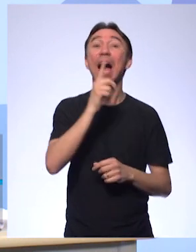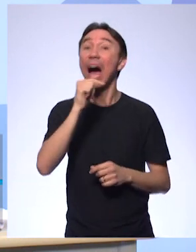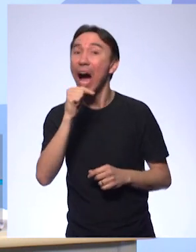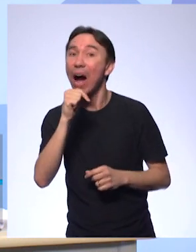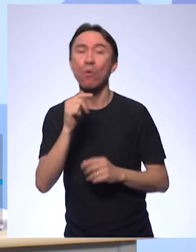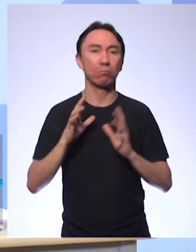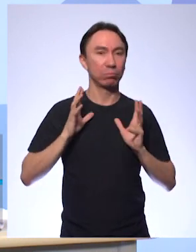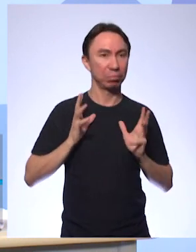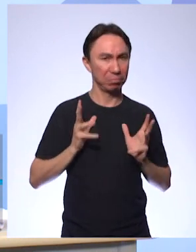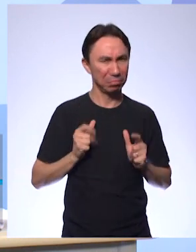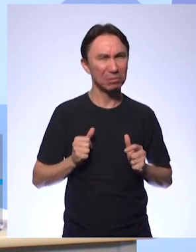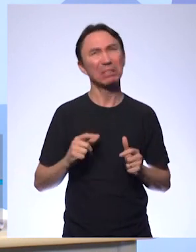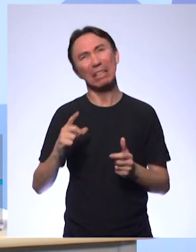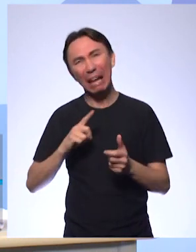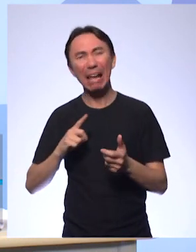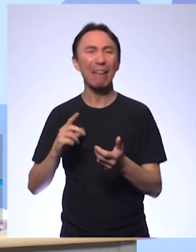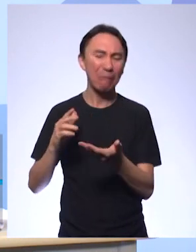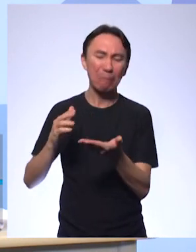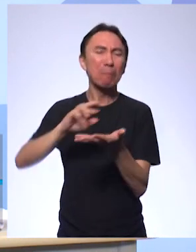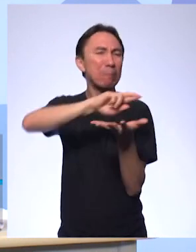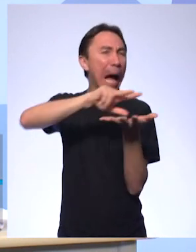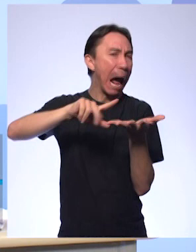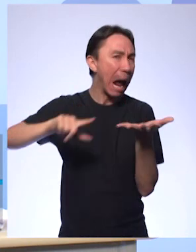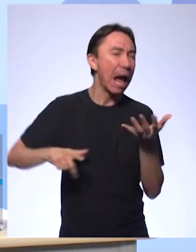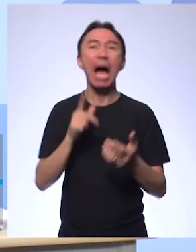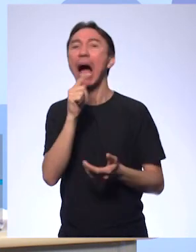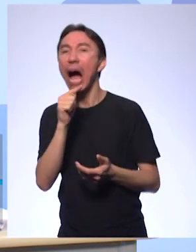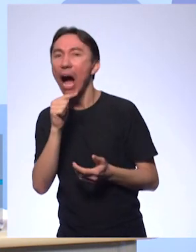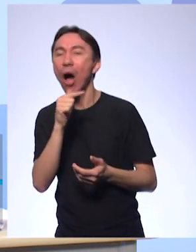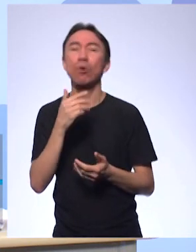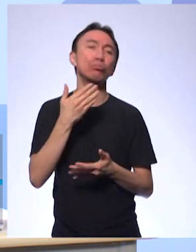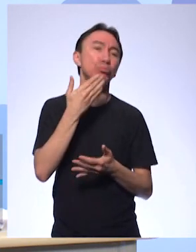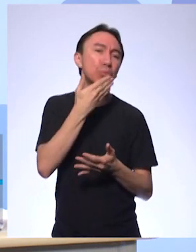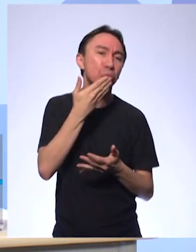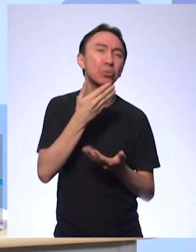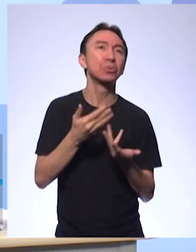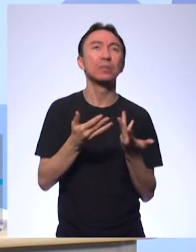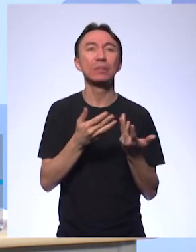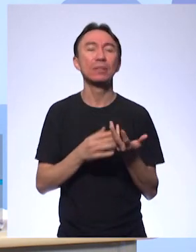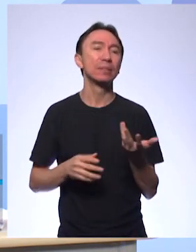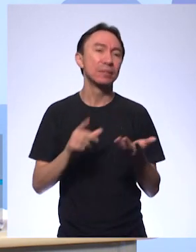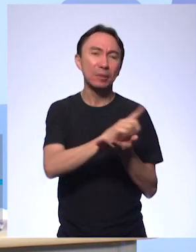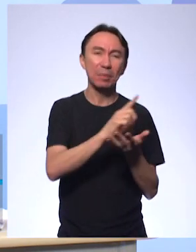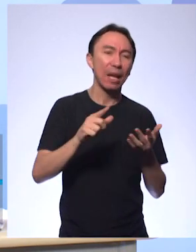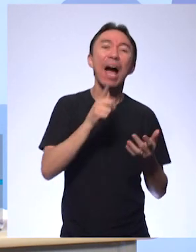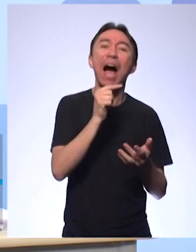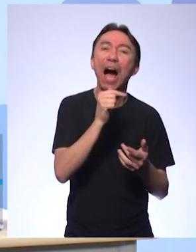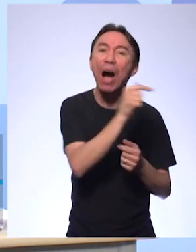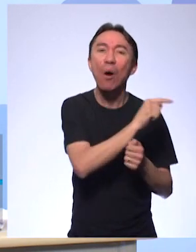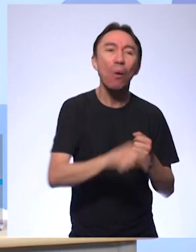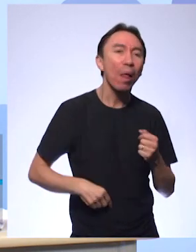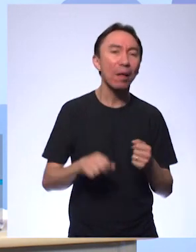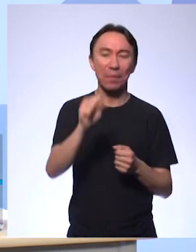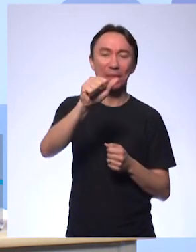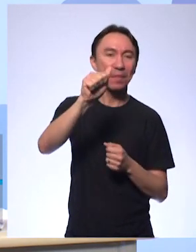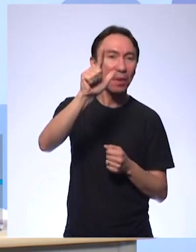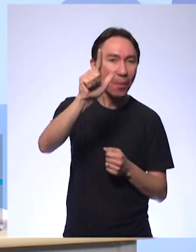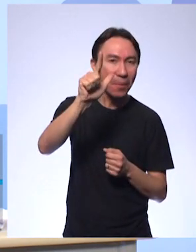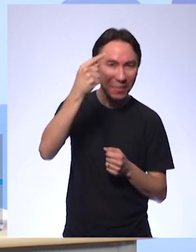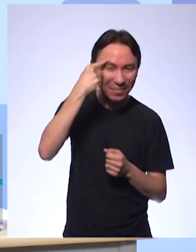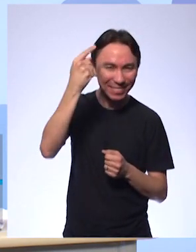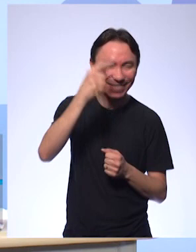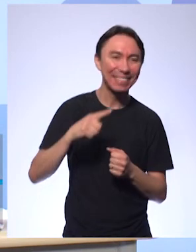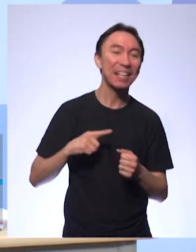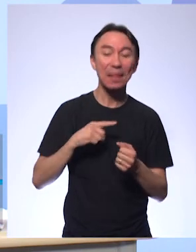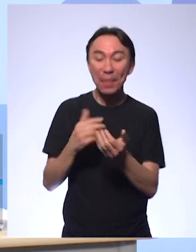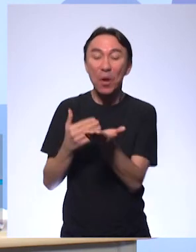existem vários tipos de água doce e salgada. 2, doce do filtro. Lá no comecinho eu tinha pego um